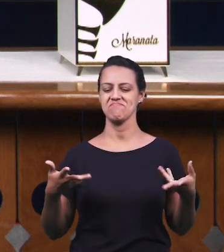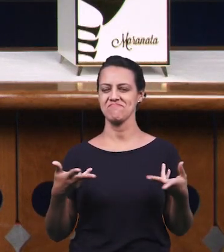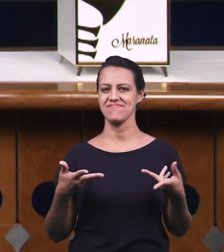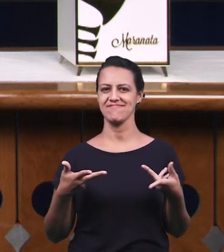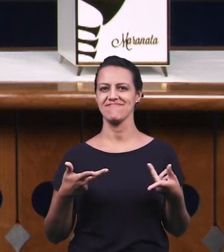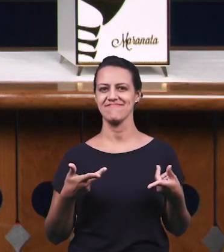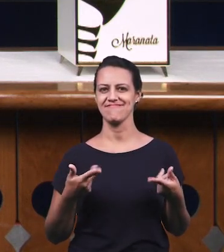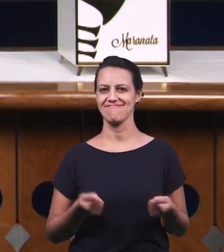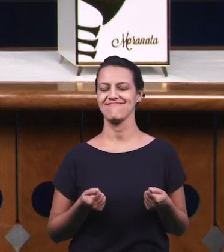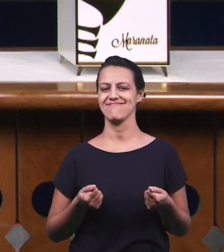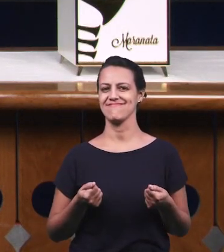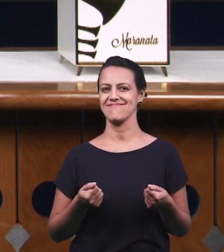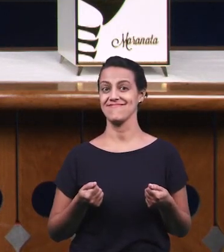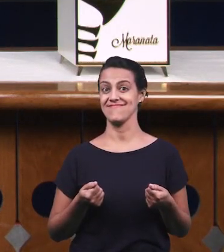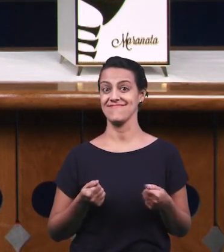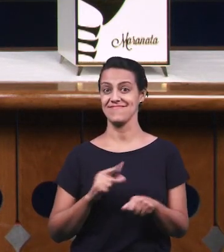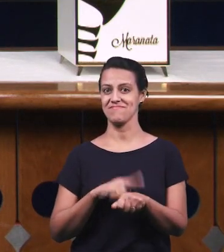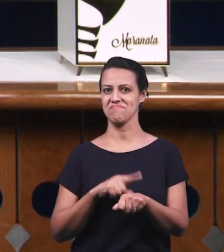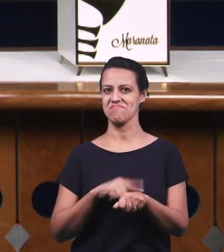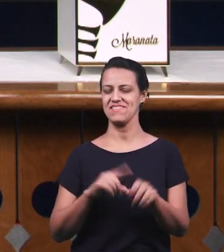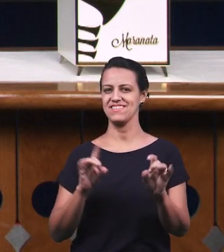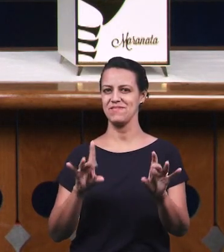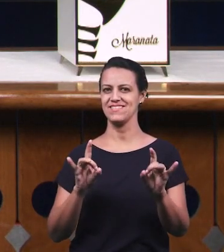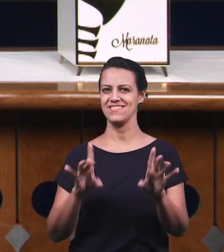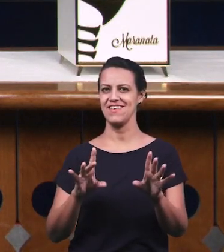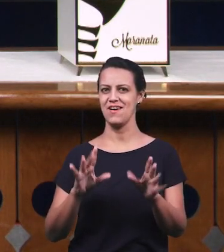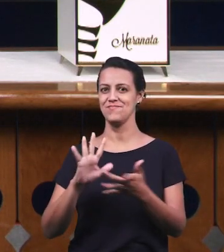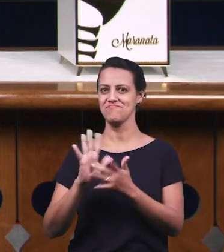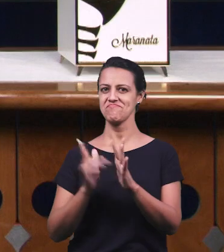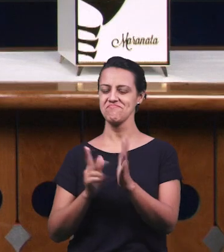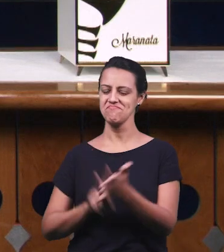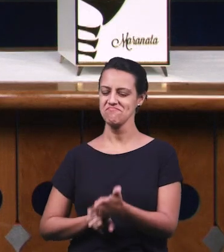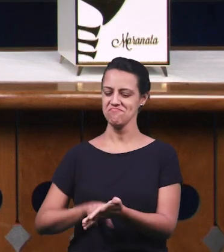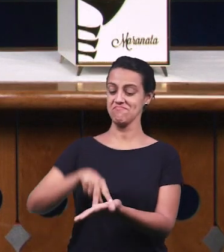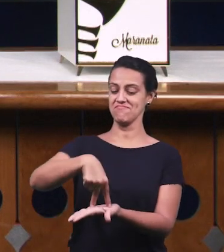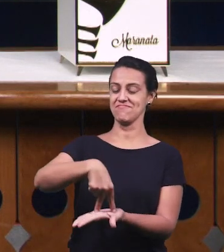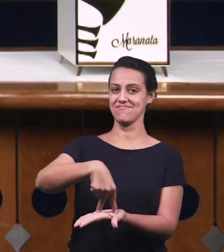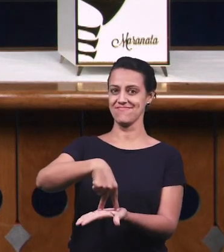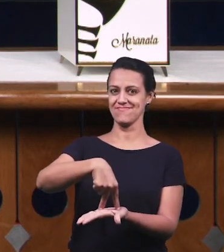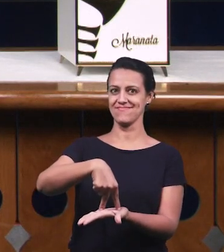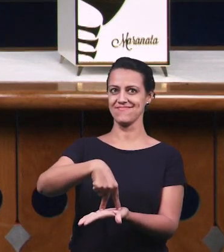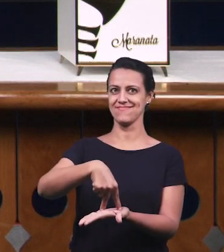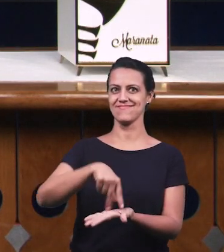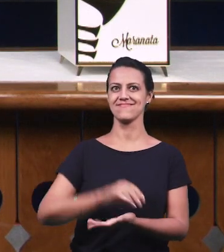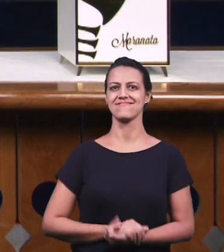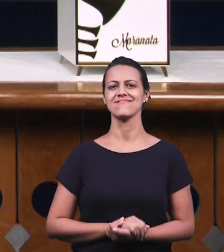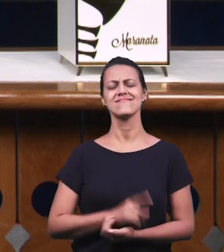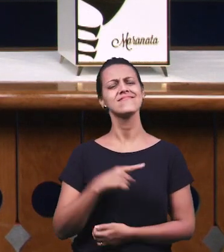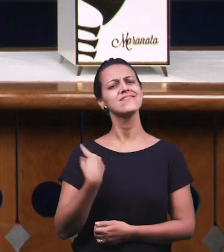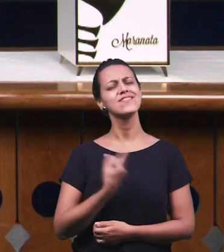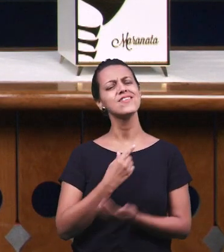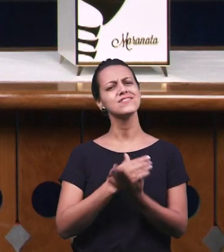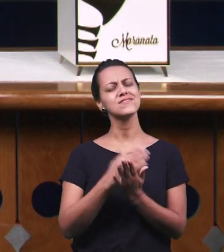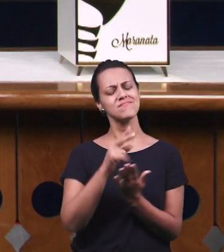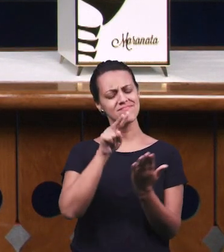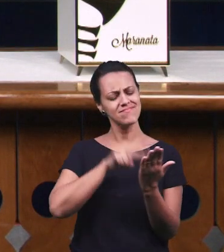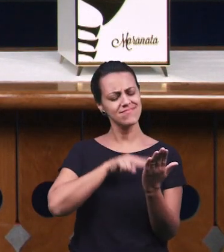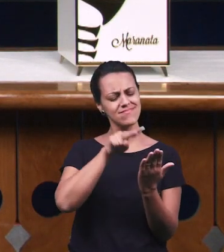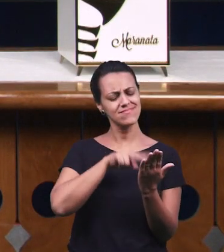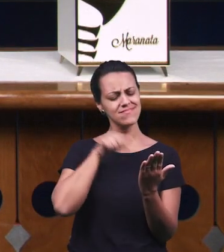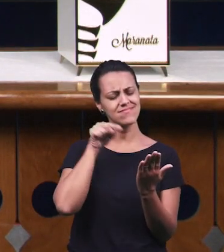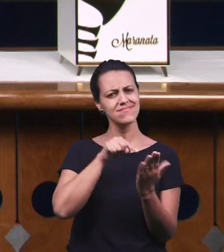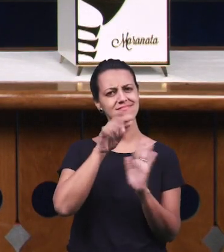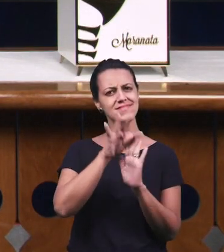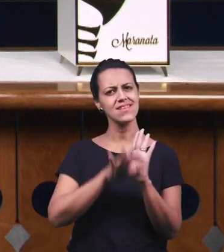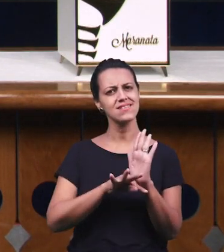momento especial! Ele ressuscitou. Quando começamos a leitura desse texto, nós vamos